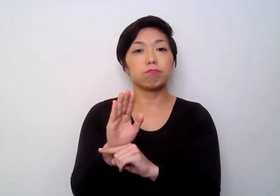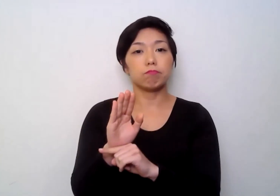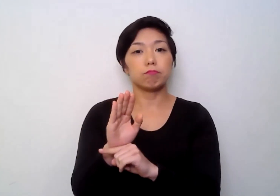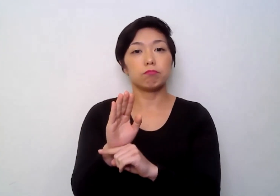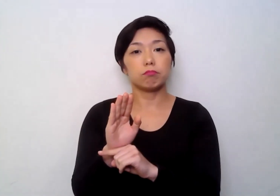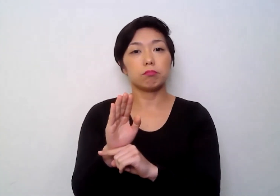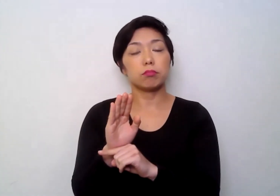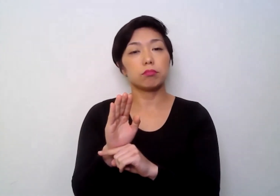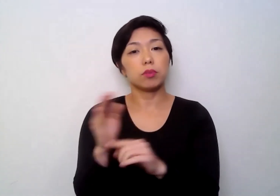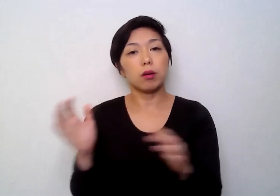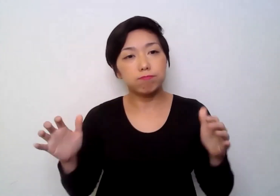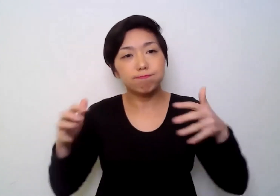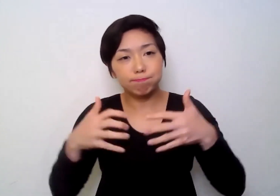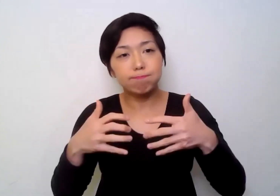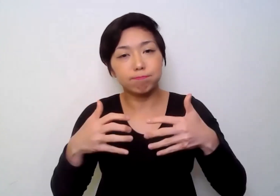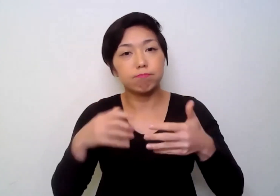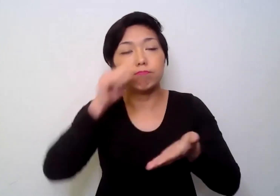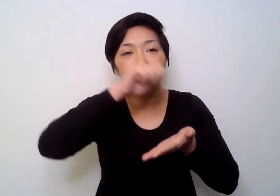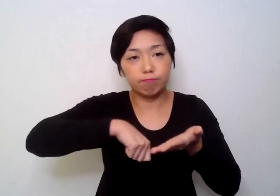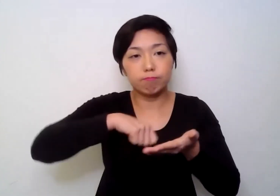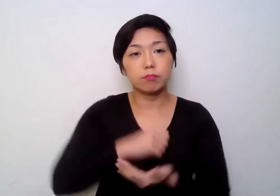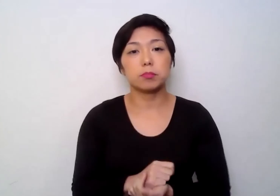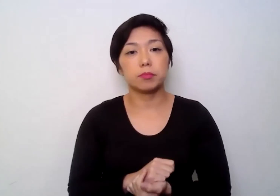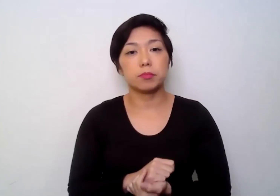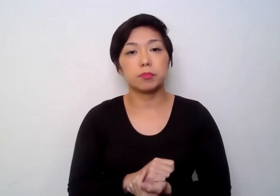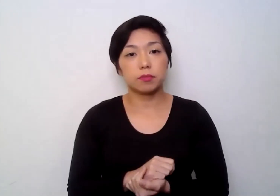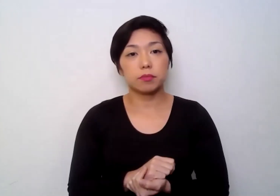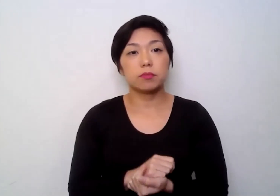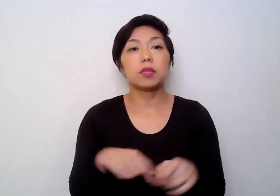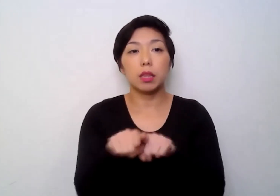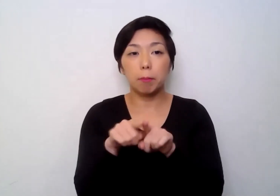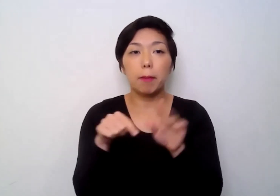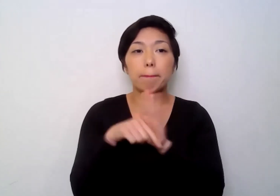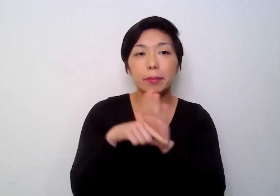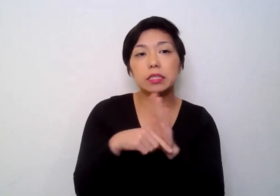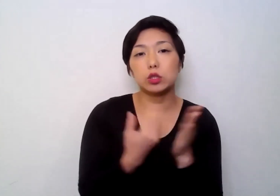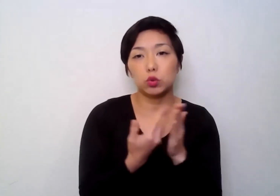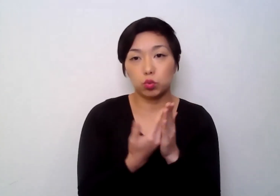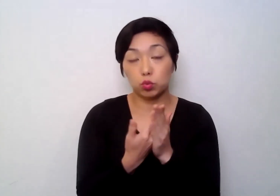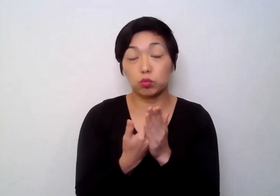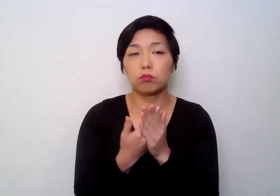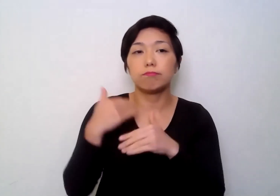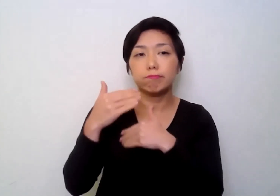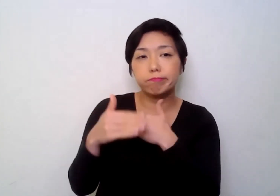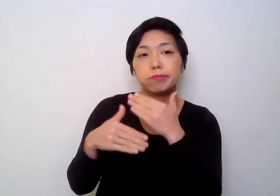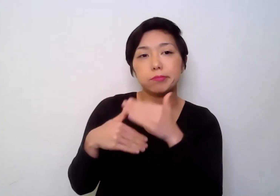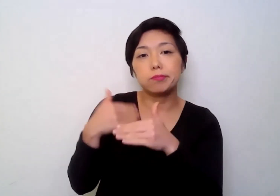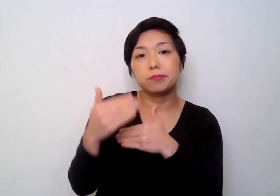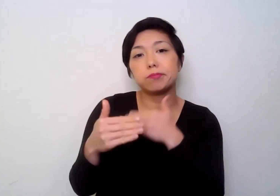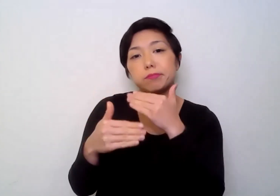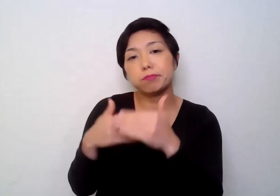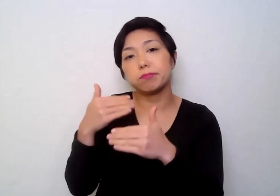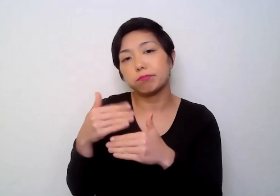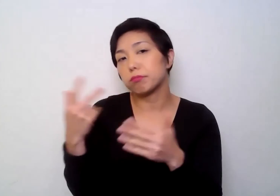tombamento e ao seu estudo e ao longo do tempo acho que devem ter acontecido